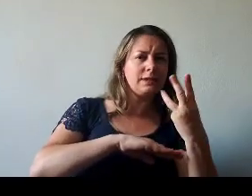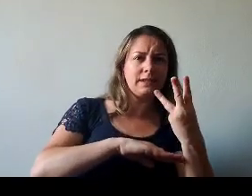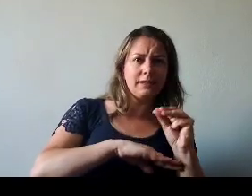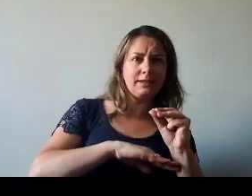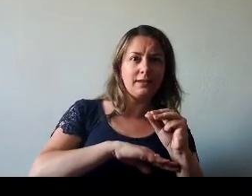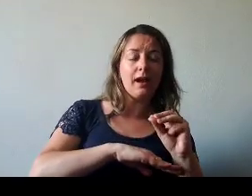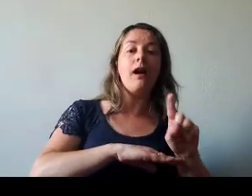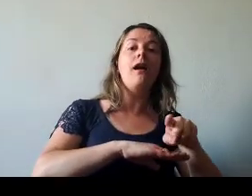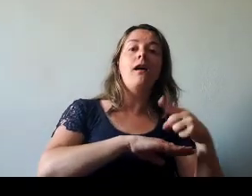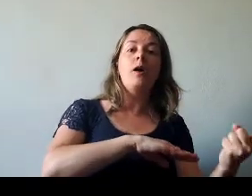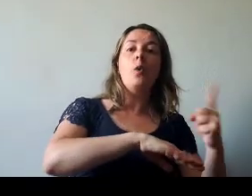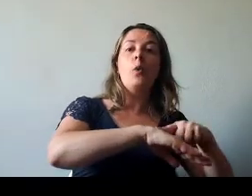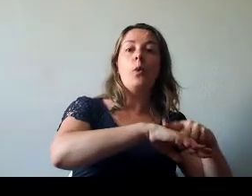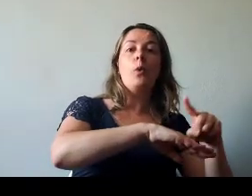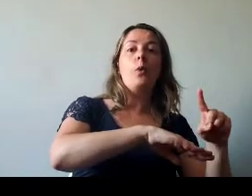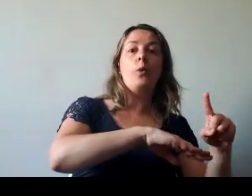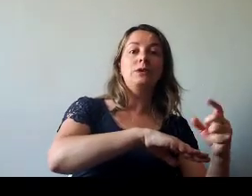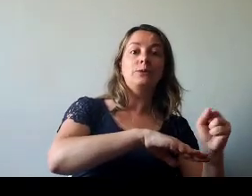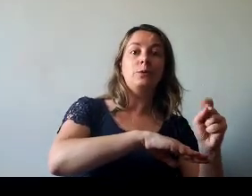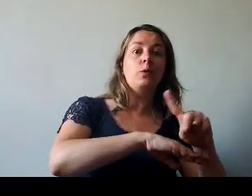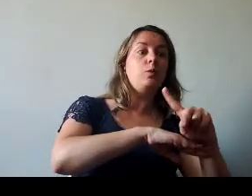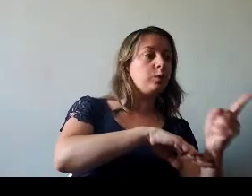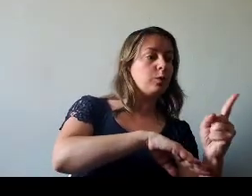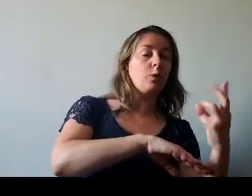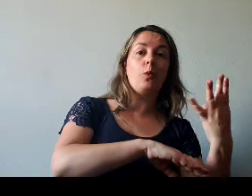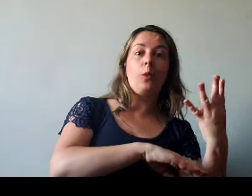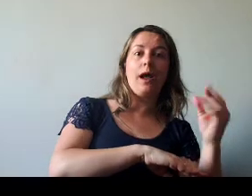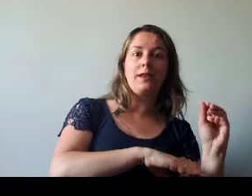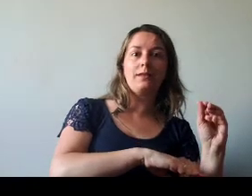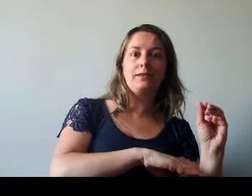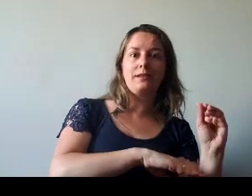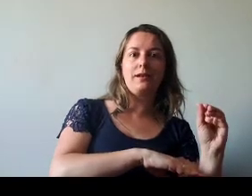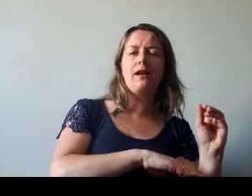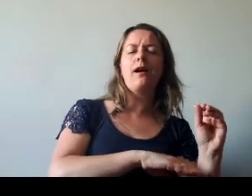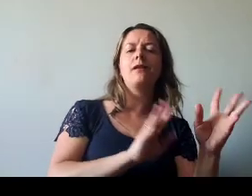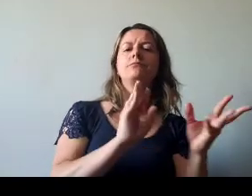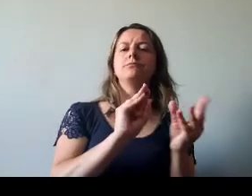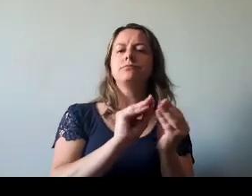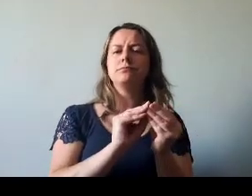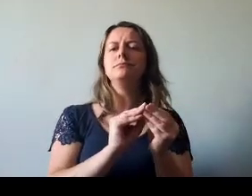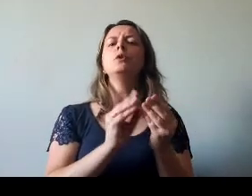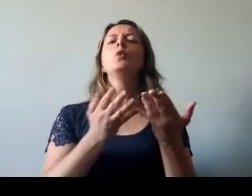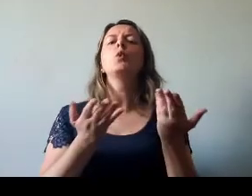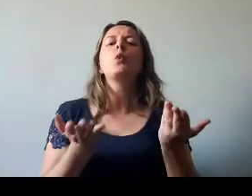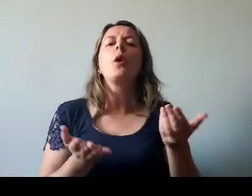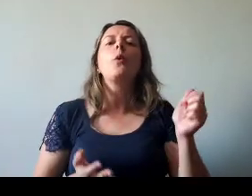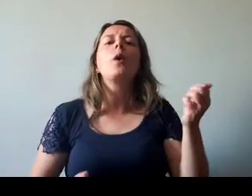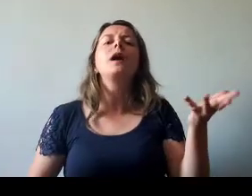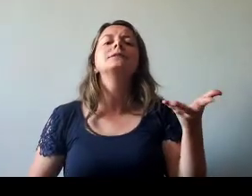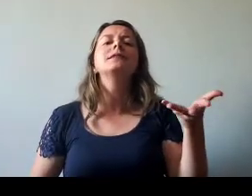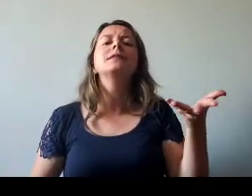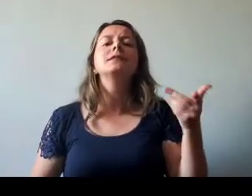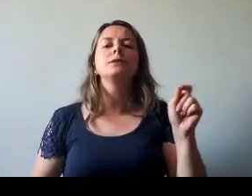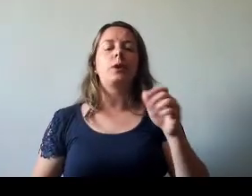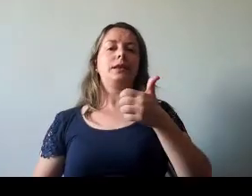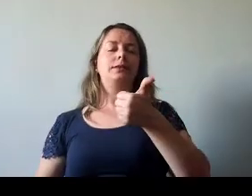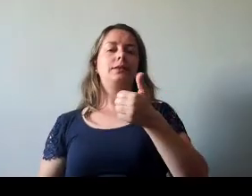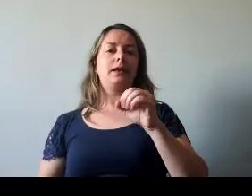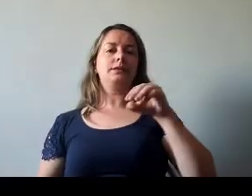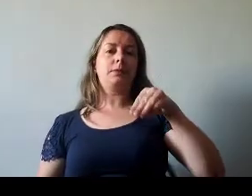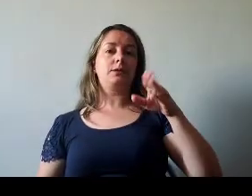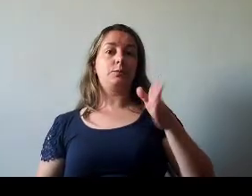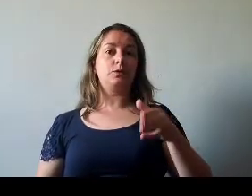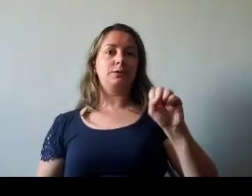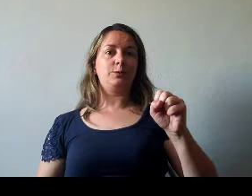40 metros por segundo. Qual que é a aceleração dele? 10 metros por segundo ao quadrado, ok? Porque a velocidade